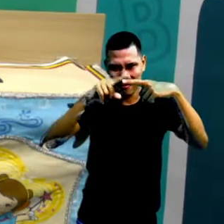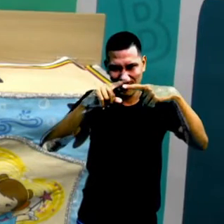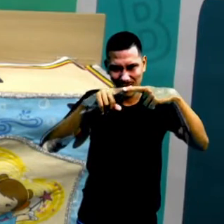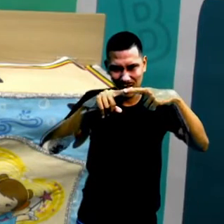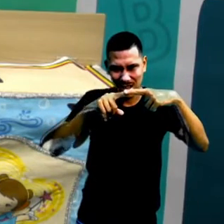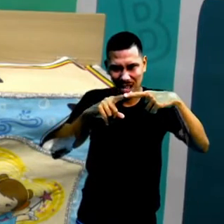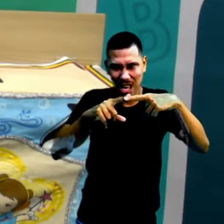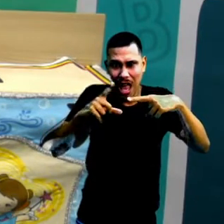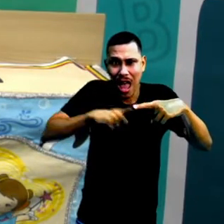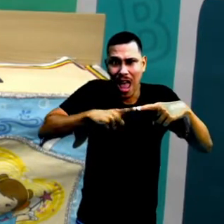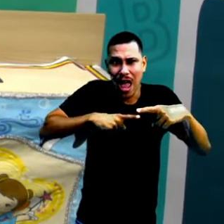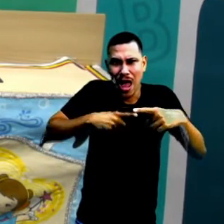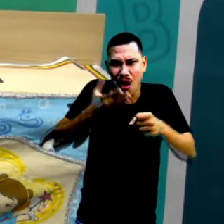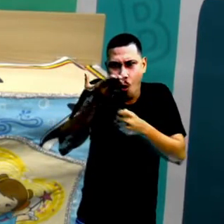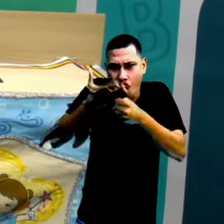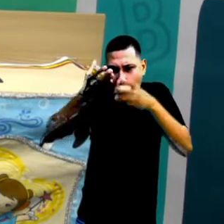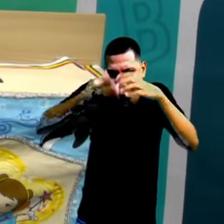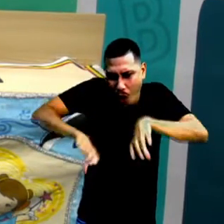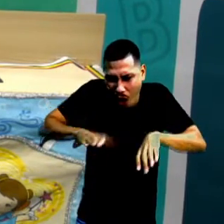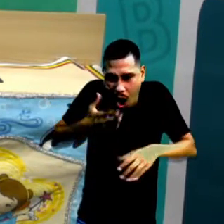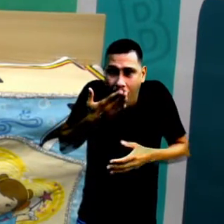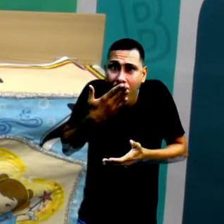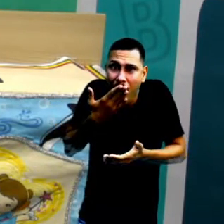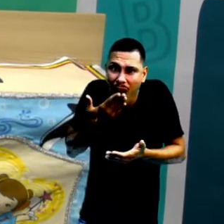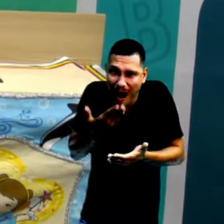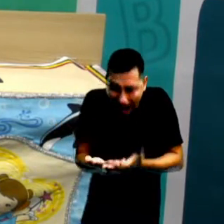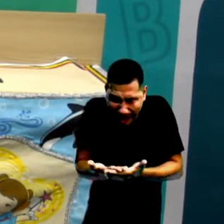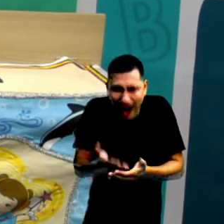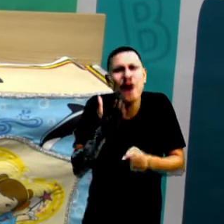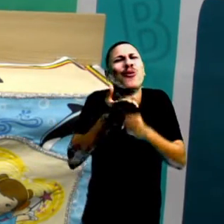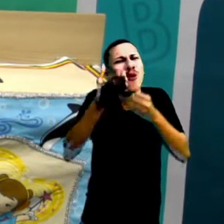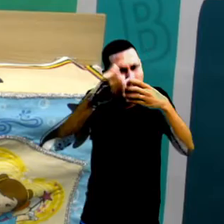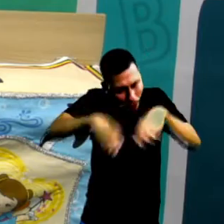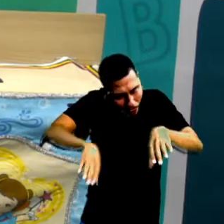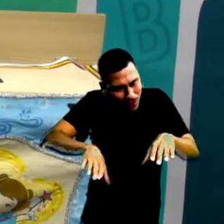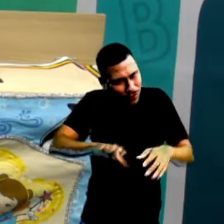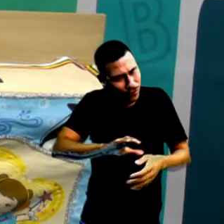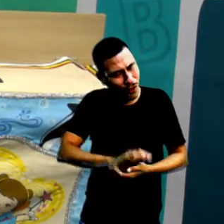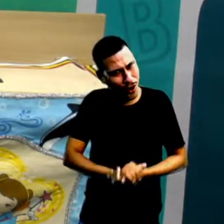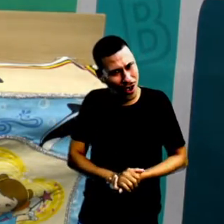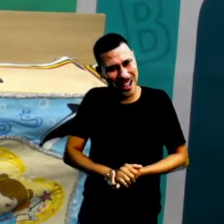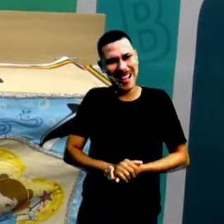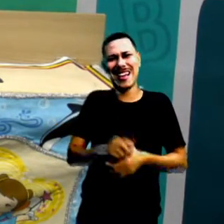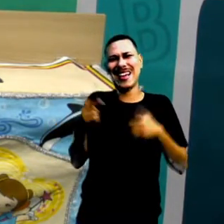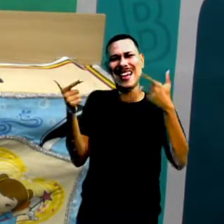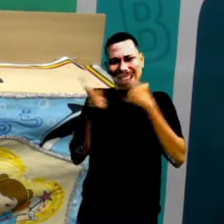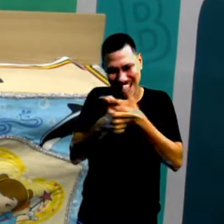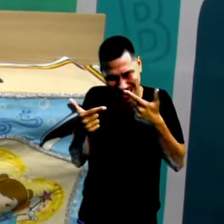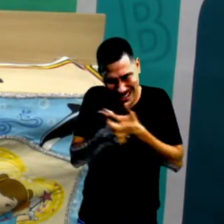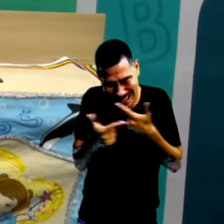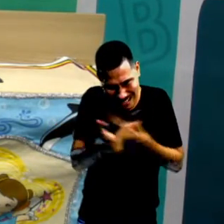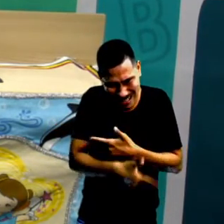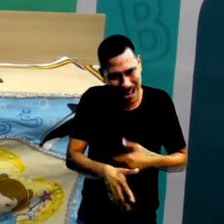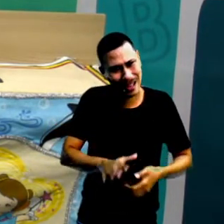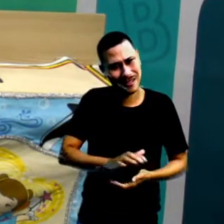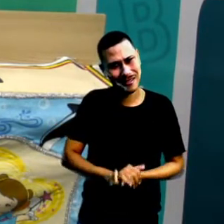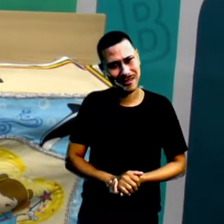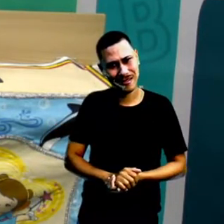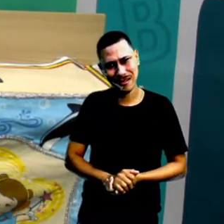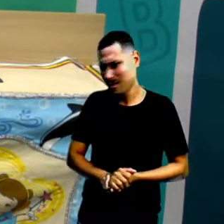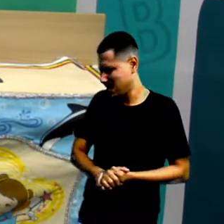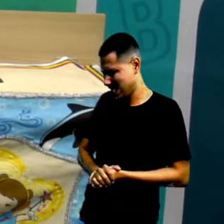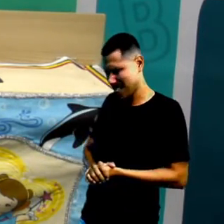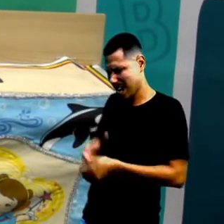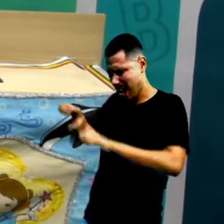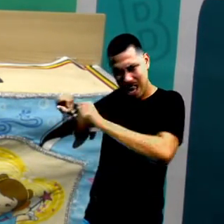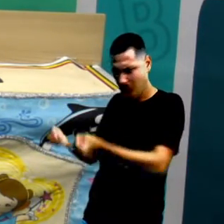um mundo novo Asus também tem não